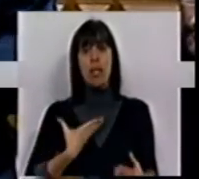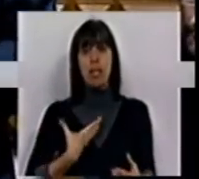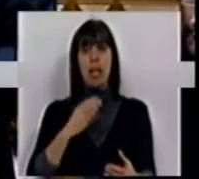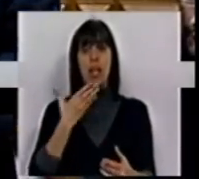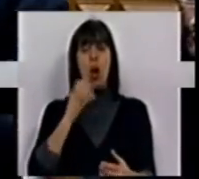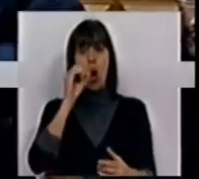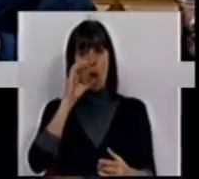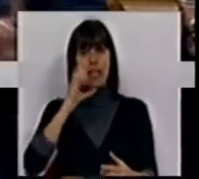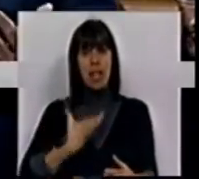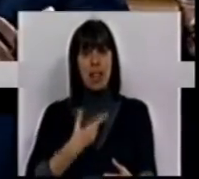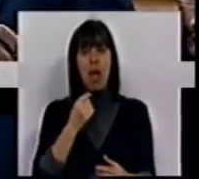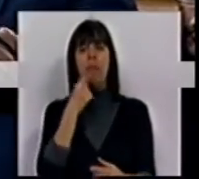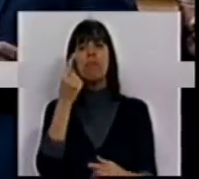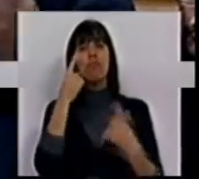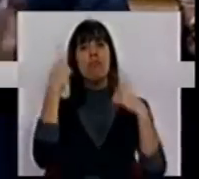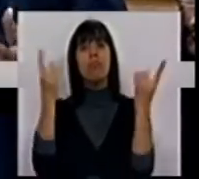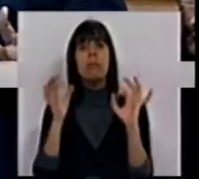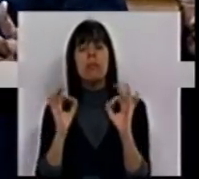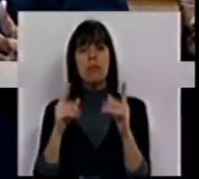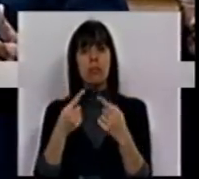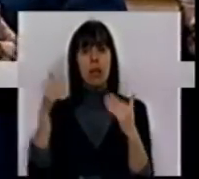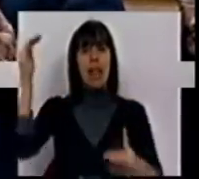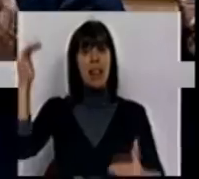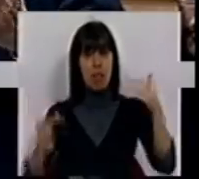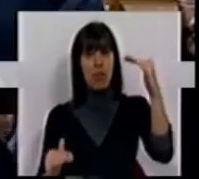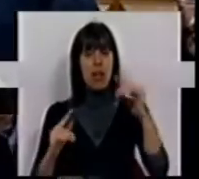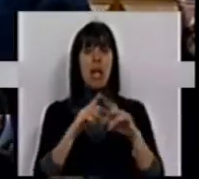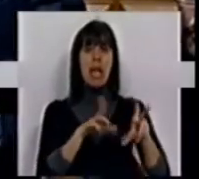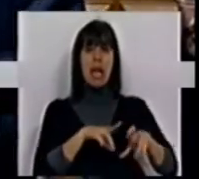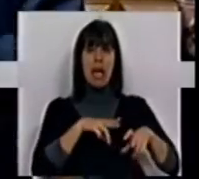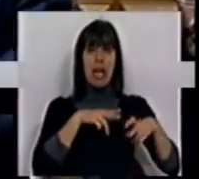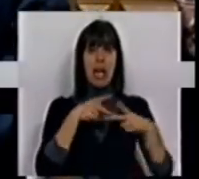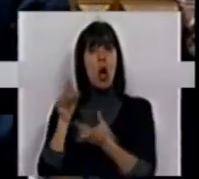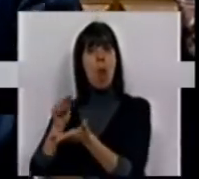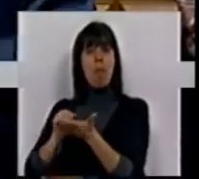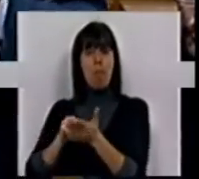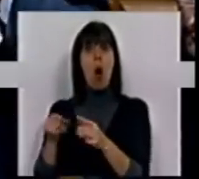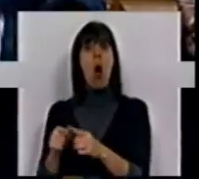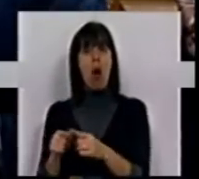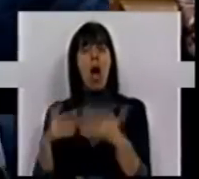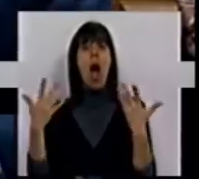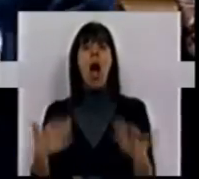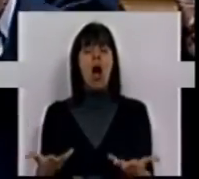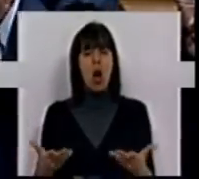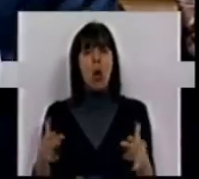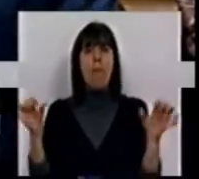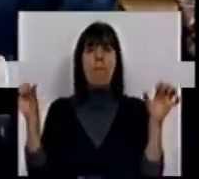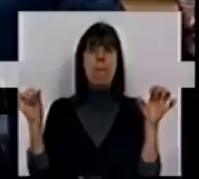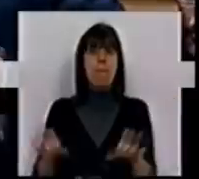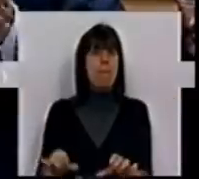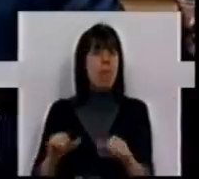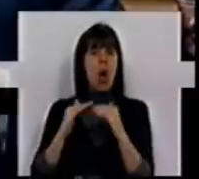afinal, aquilo que nós sabíamos, que o fosso entre ricos e pobres está agora ao